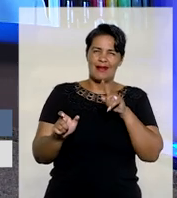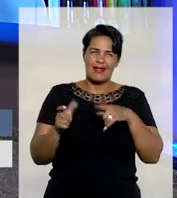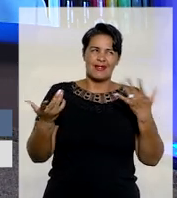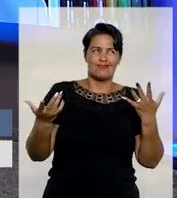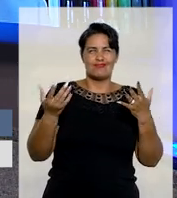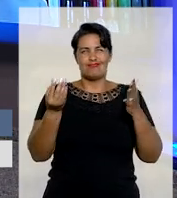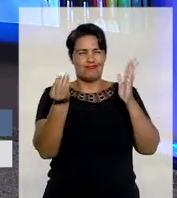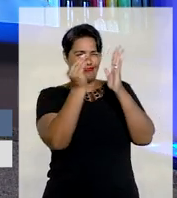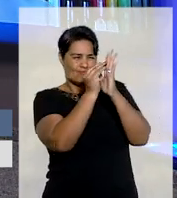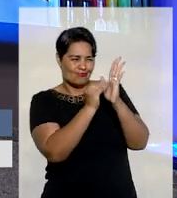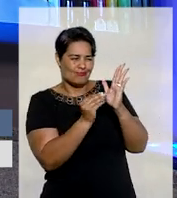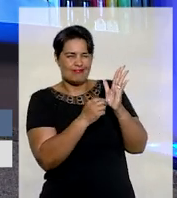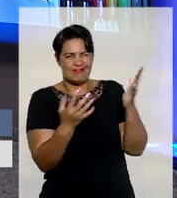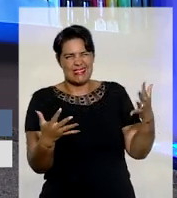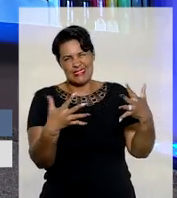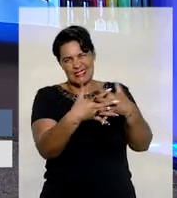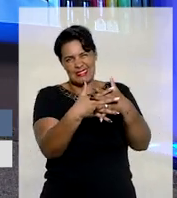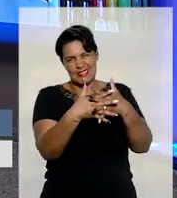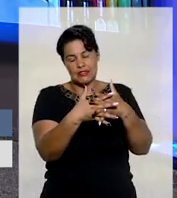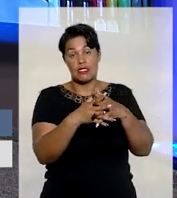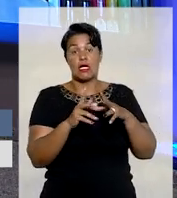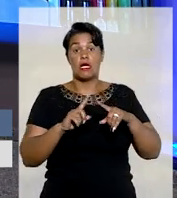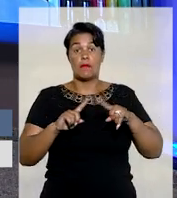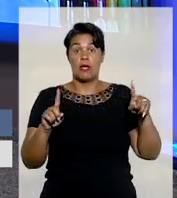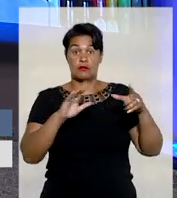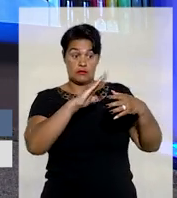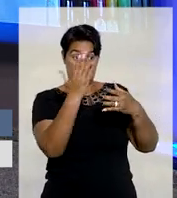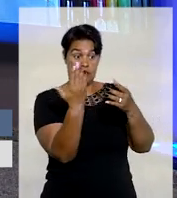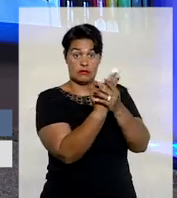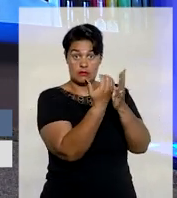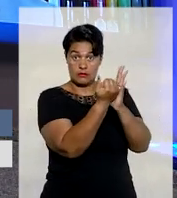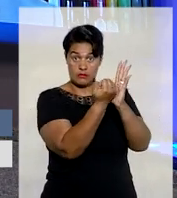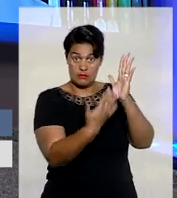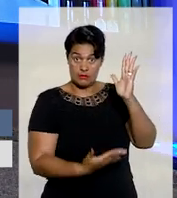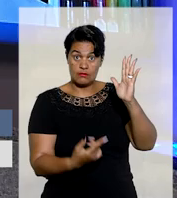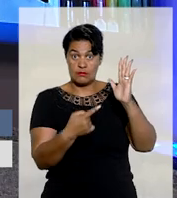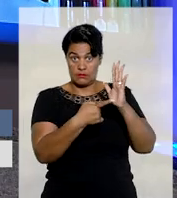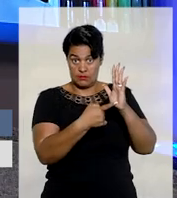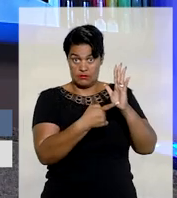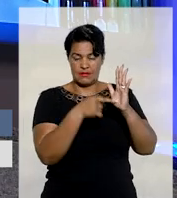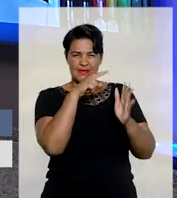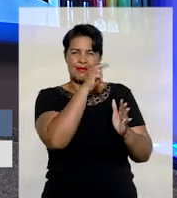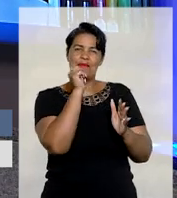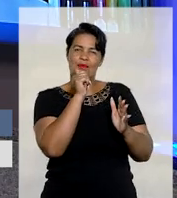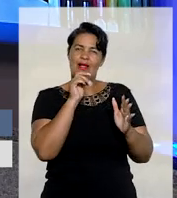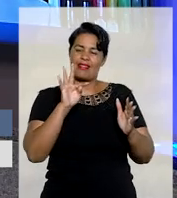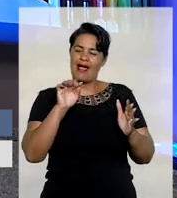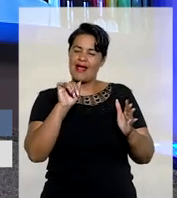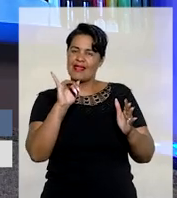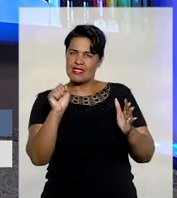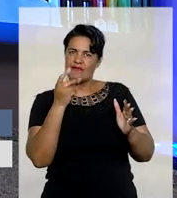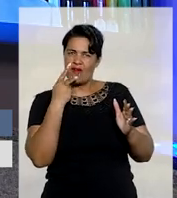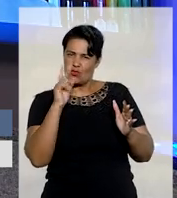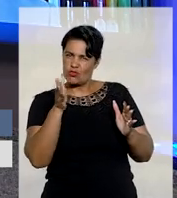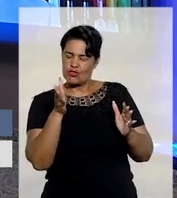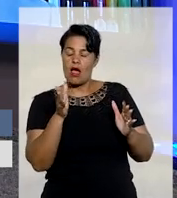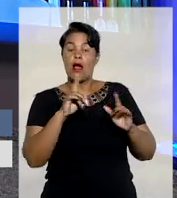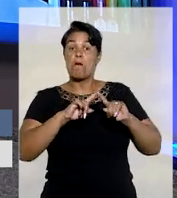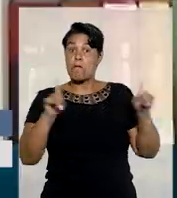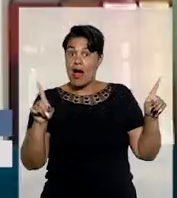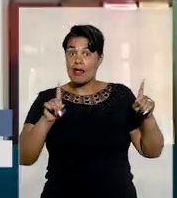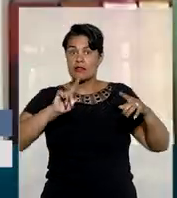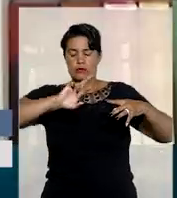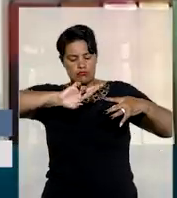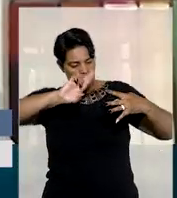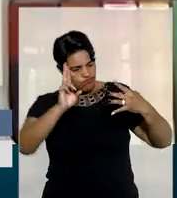nessa catalogação, no caso dos embargos de declaração, por conta de tudo isso que a Thaís mencionou, me parece sim que os embargos